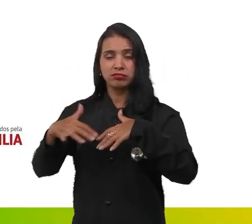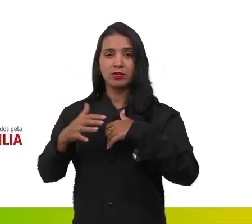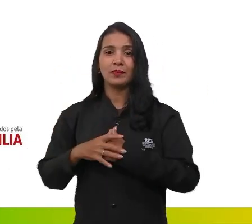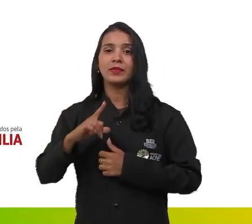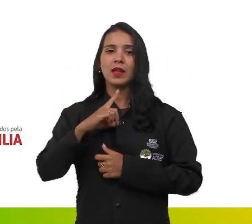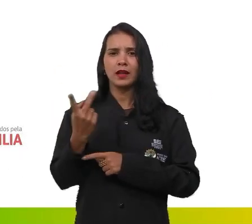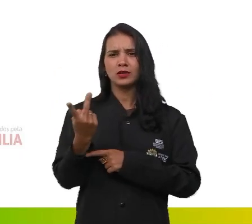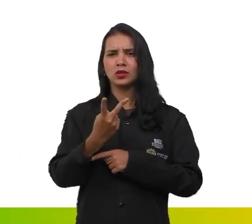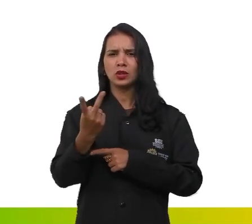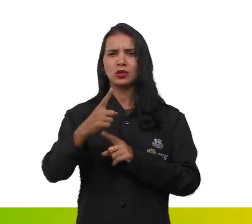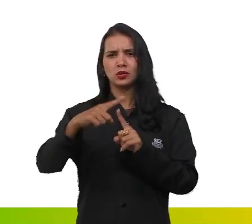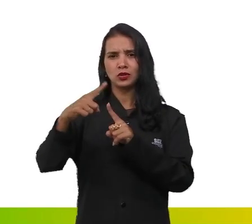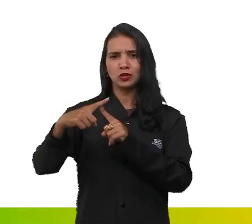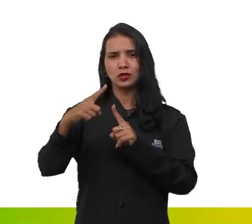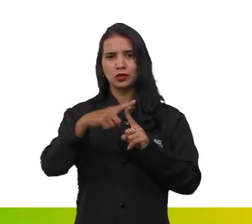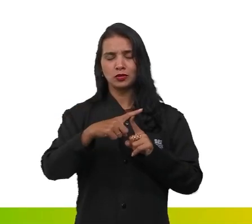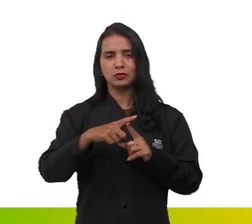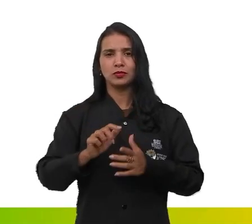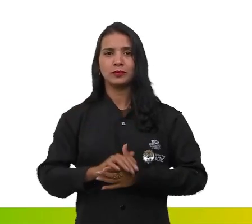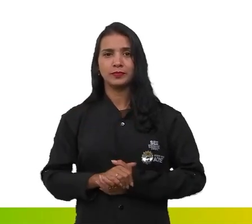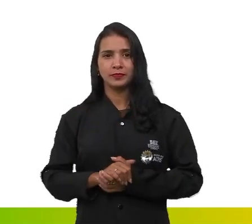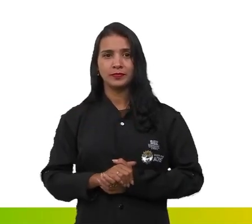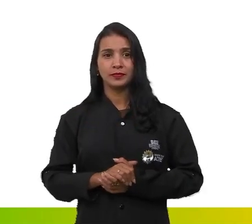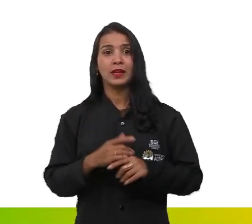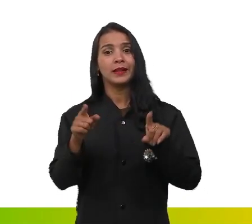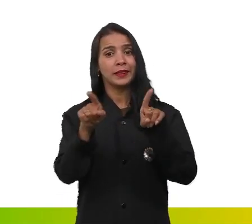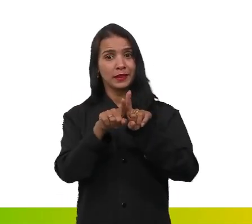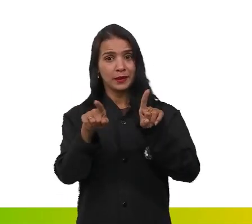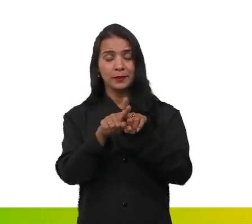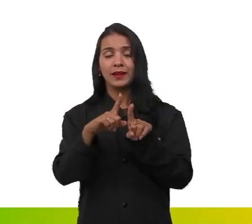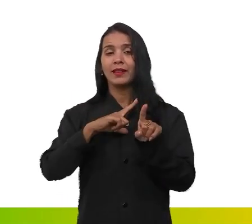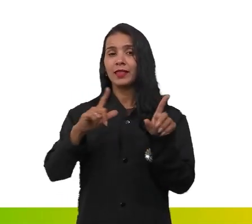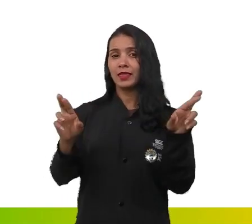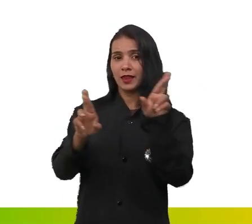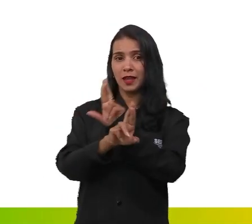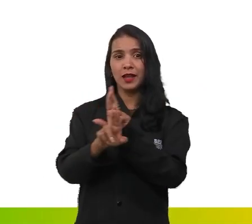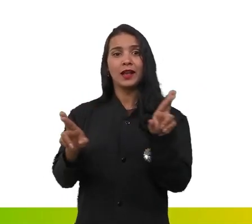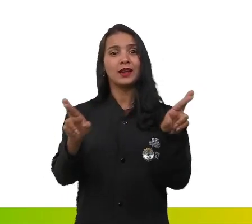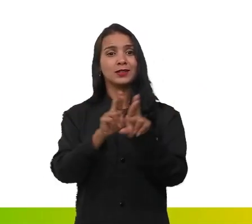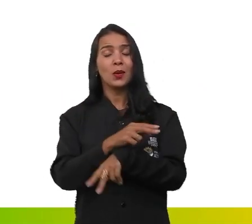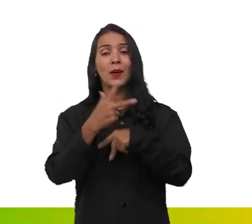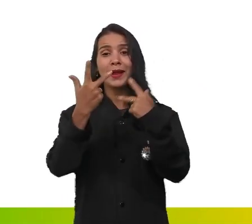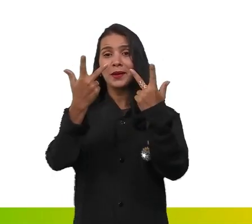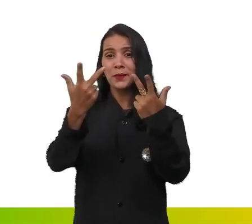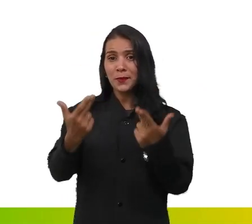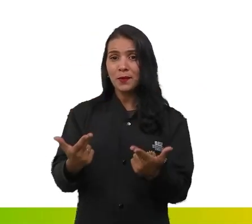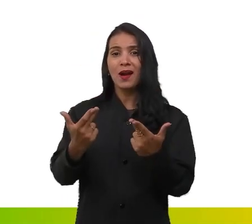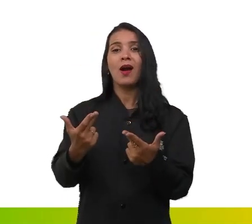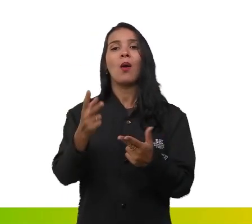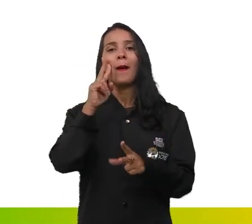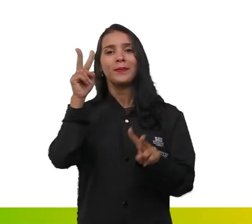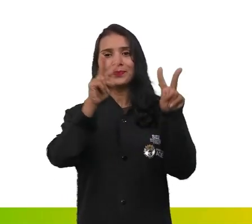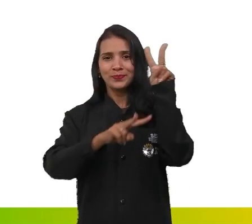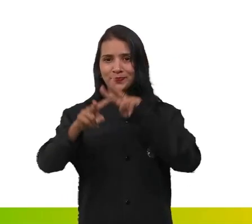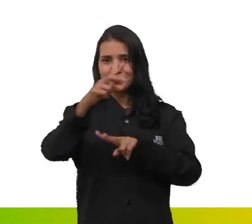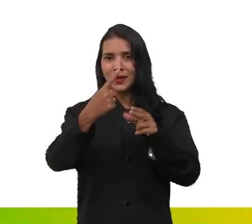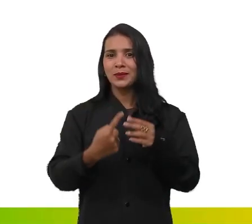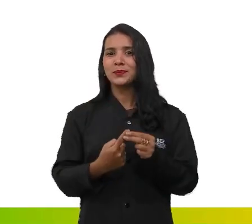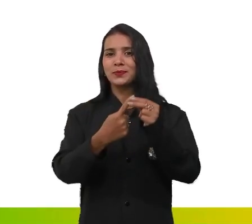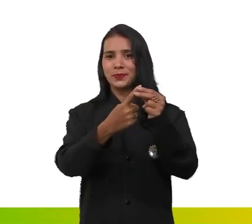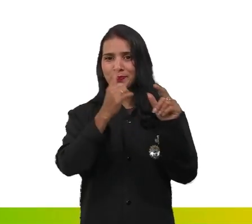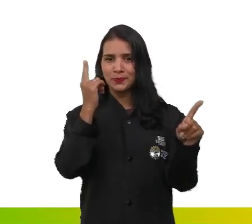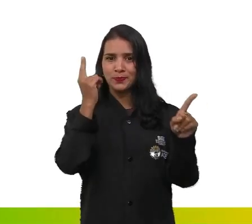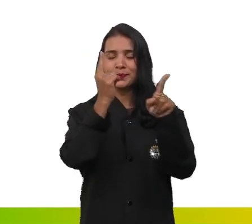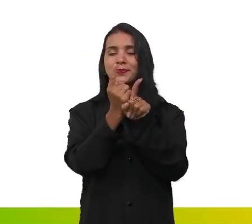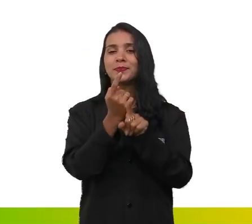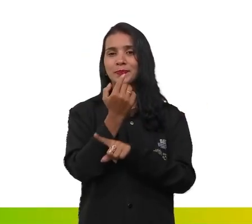de hemofilia. Ela também é o mesmo que acontece no daltonismo. Como assim, professora? A